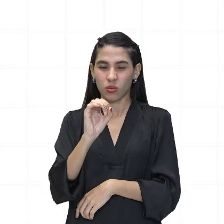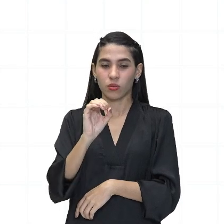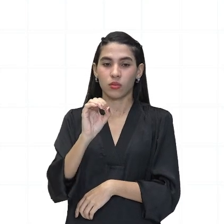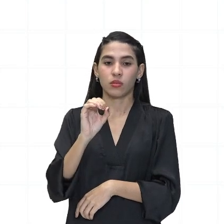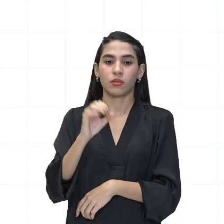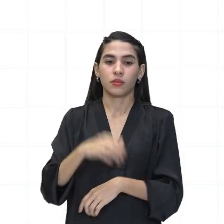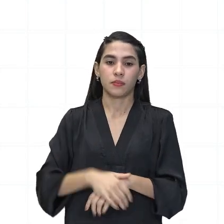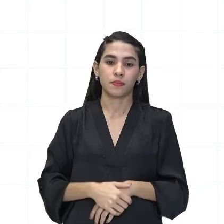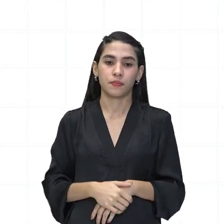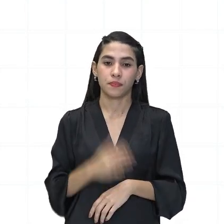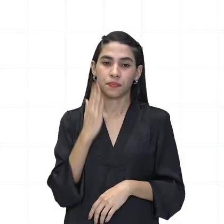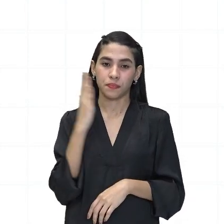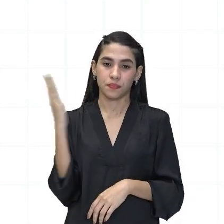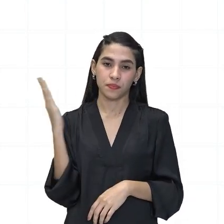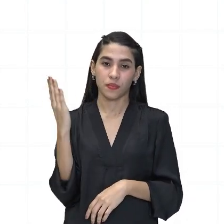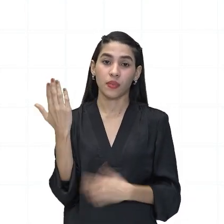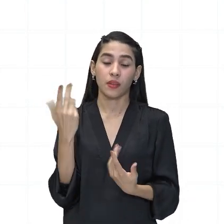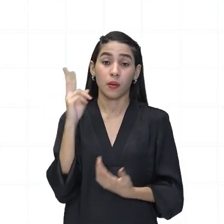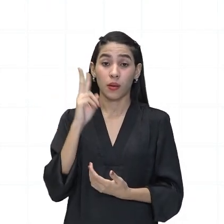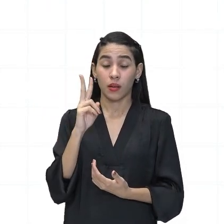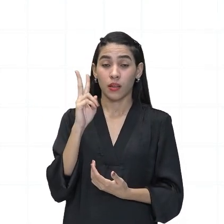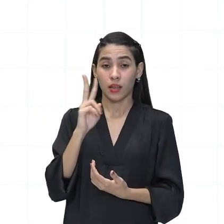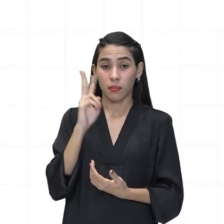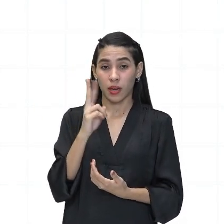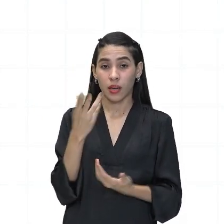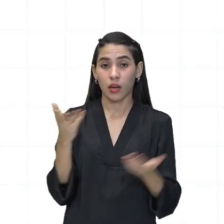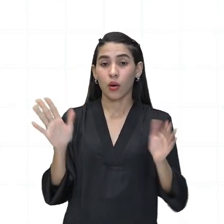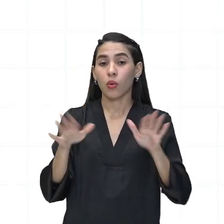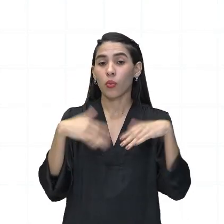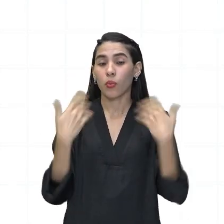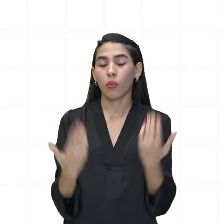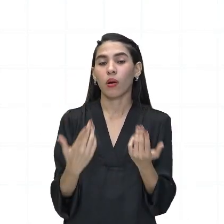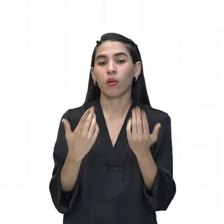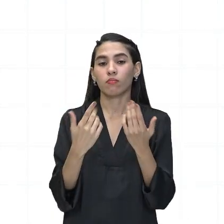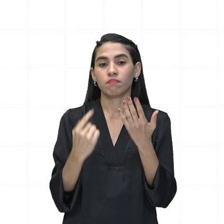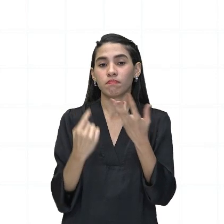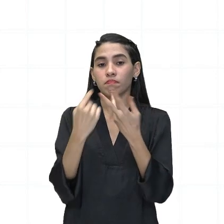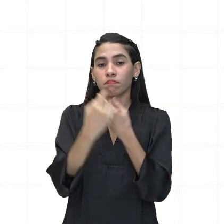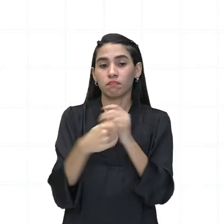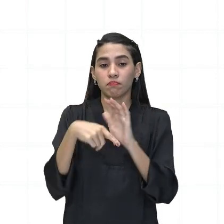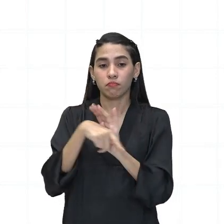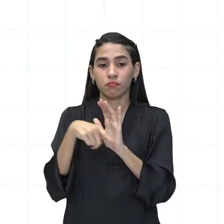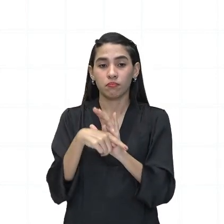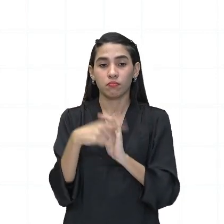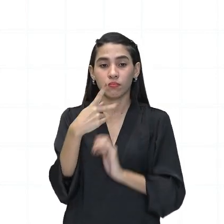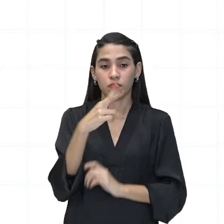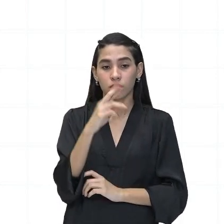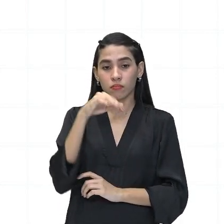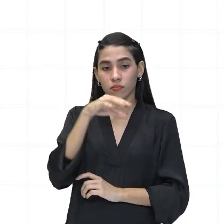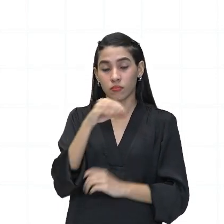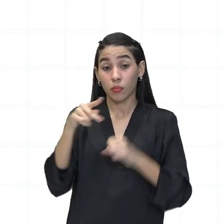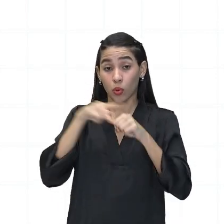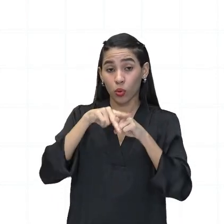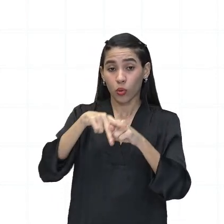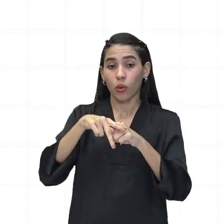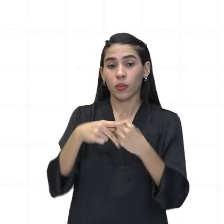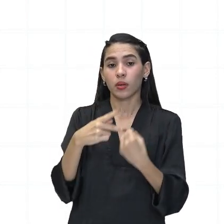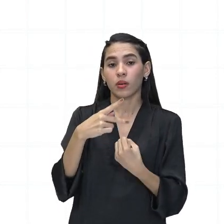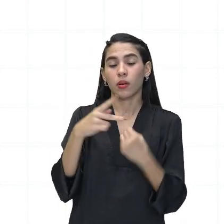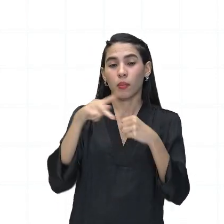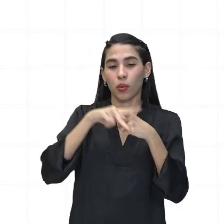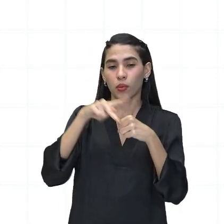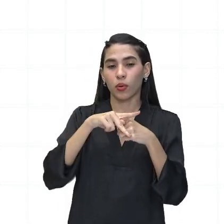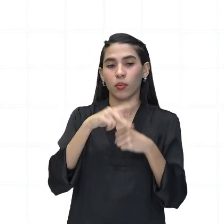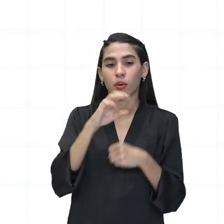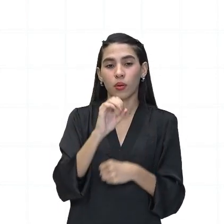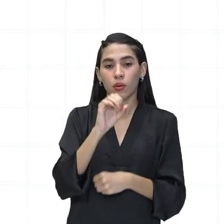aí, para a gente relembrar quais são os nossos pronomes oblíquos, tá? Então, vejam aí. Quando a gente fala de